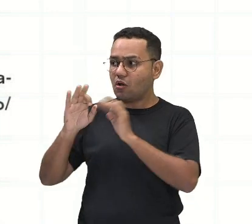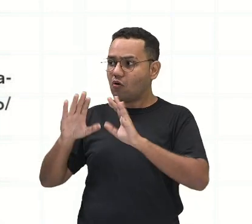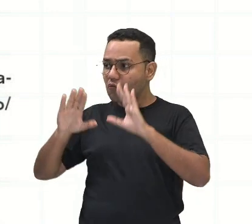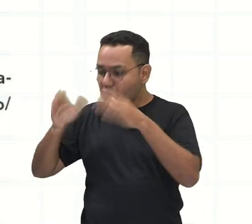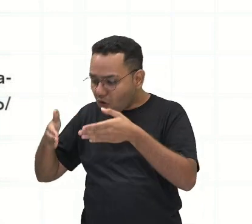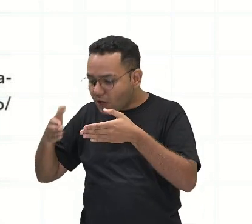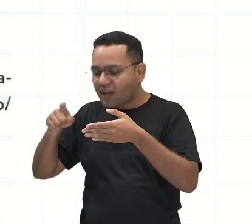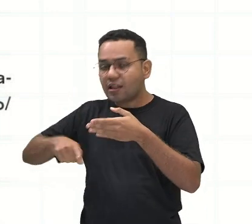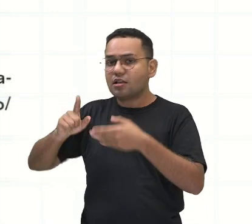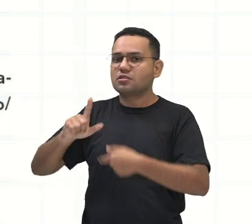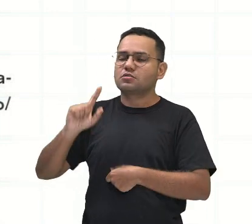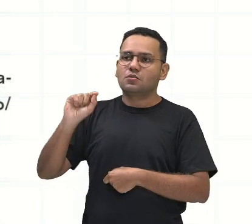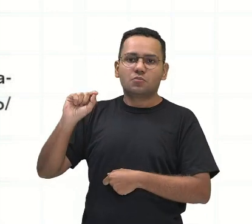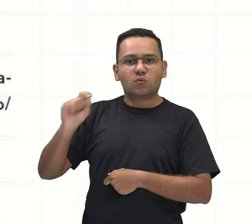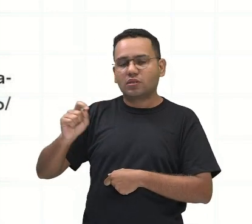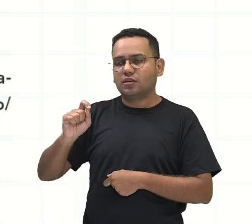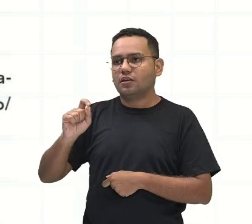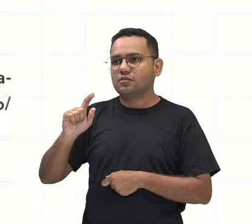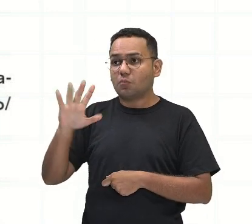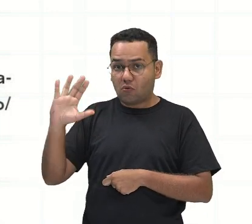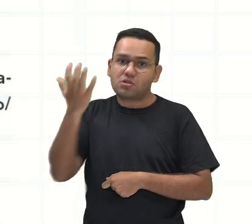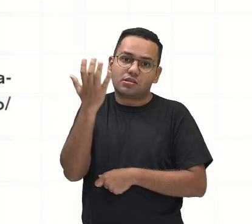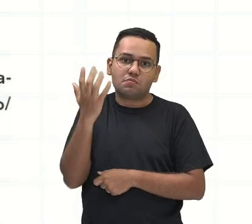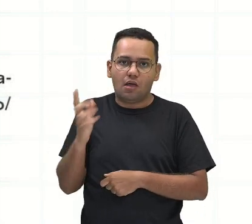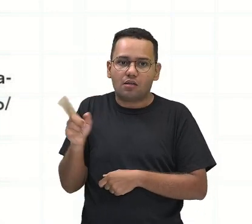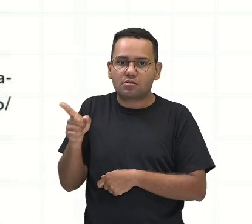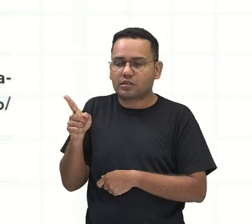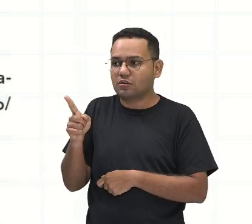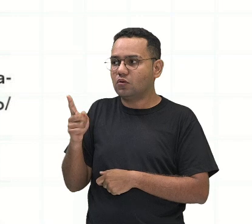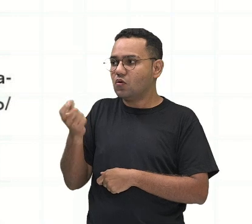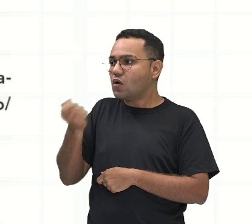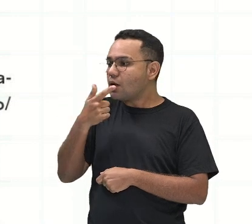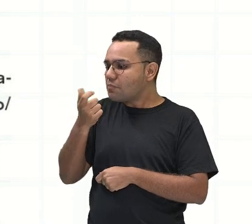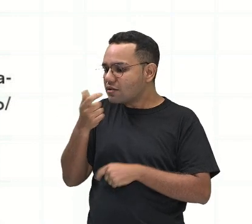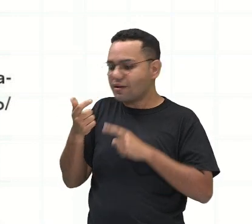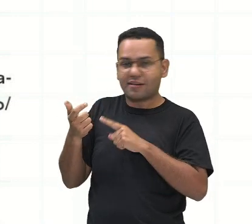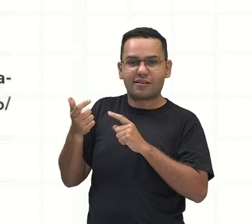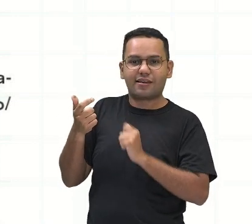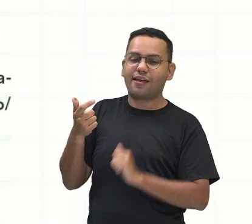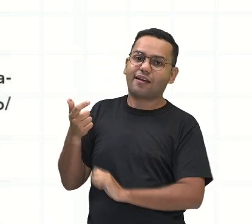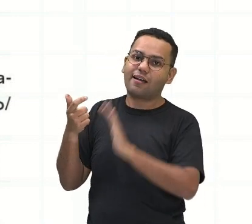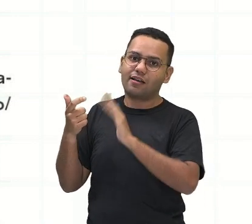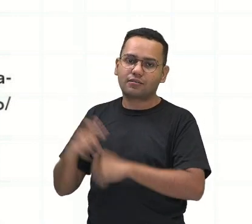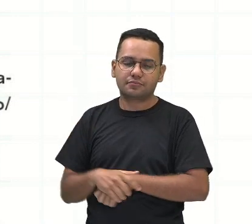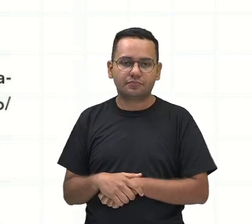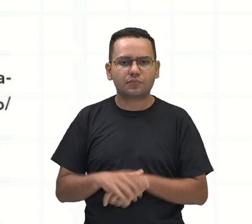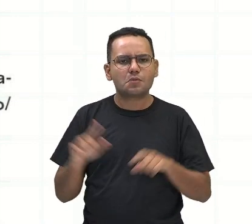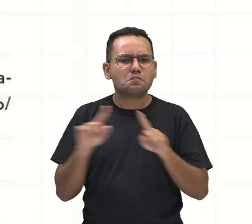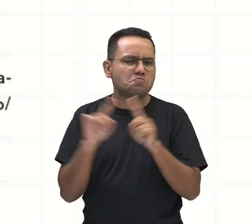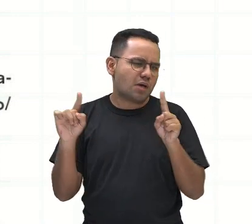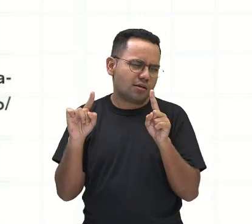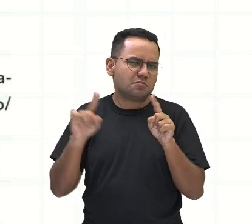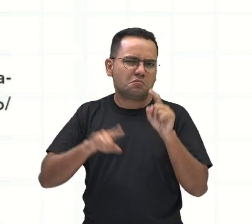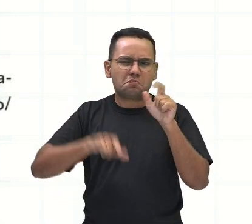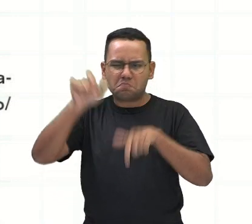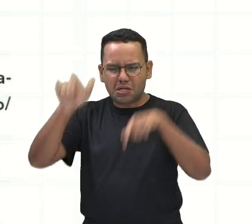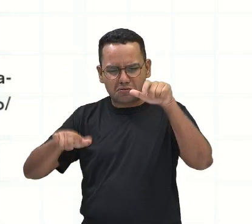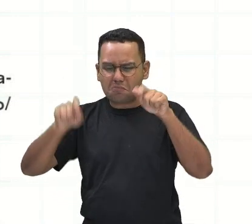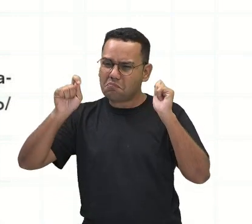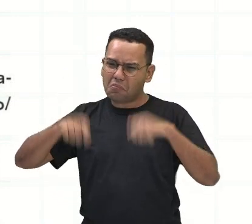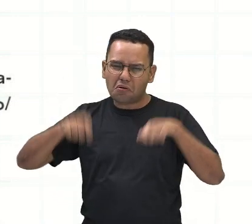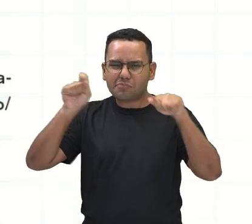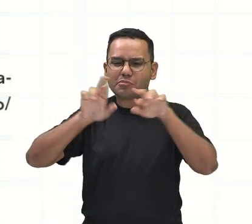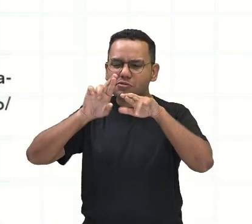o fato, né, que o remédio é muito caro. E aí outras pessoas podem ter opiniões diferentes a respeito desse